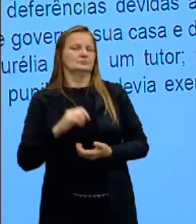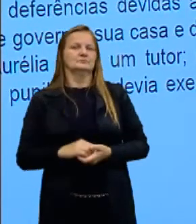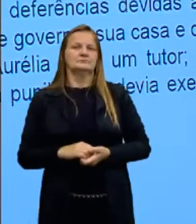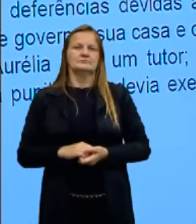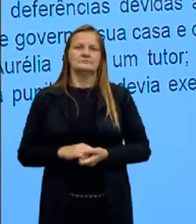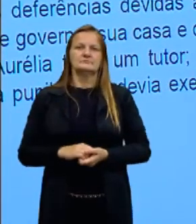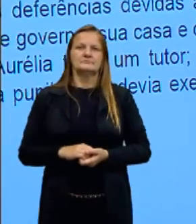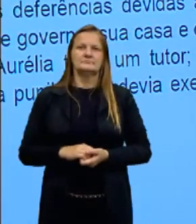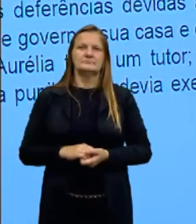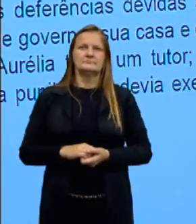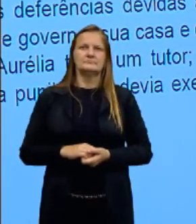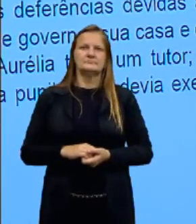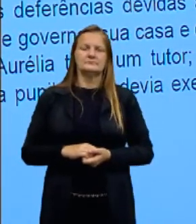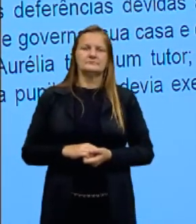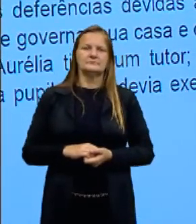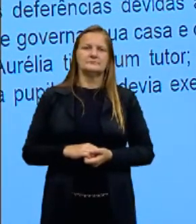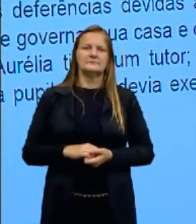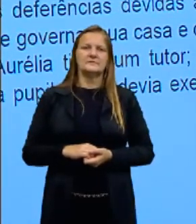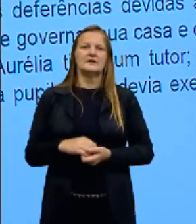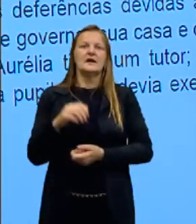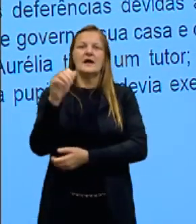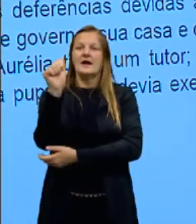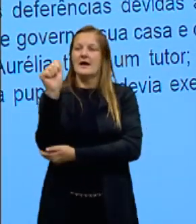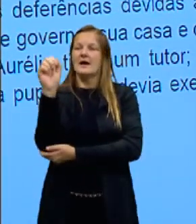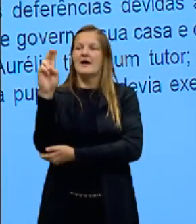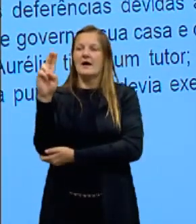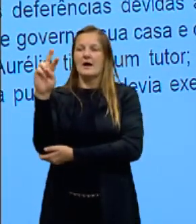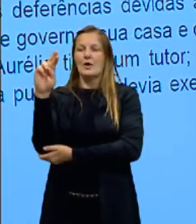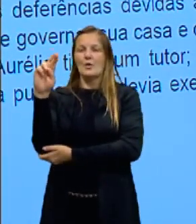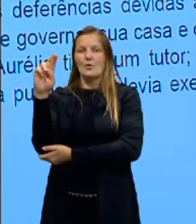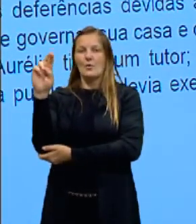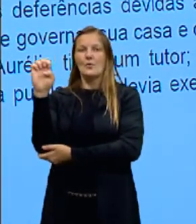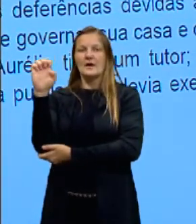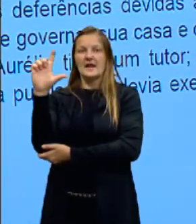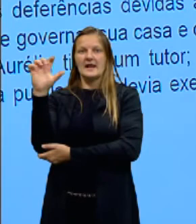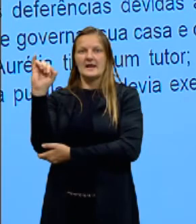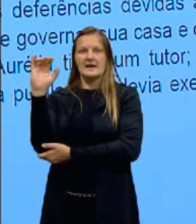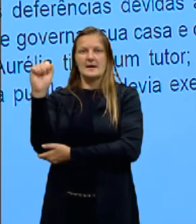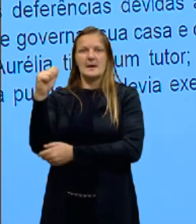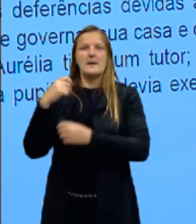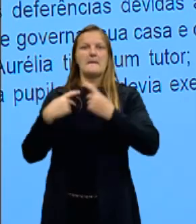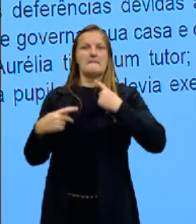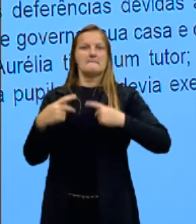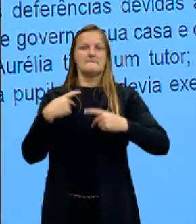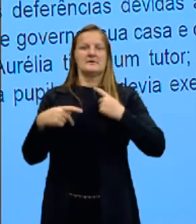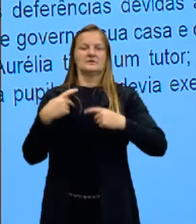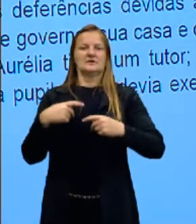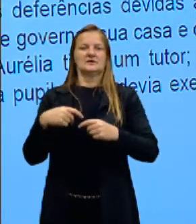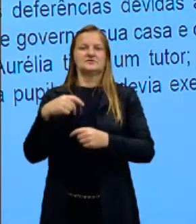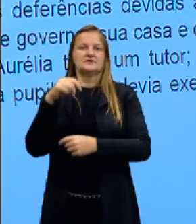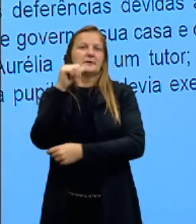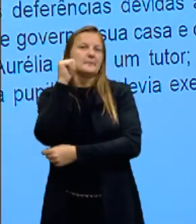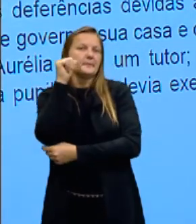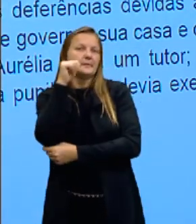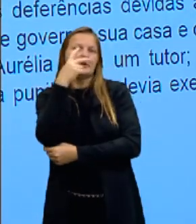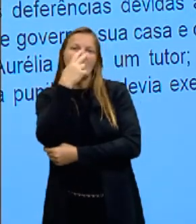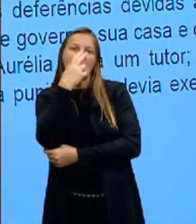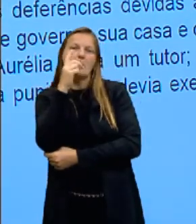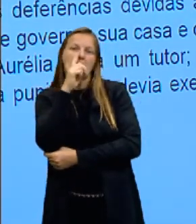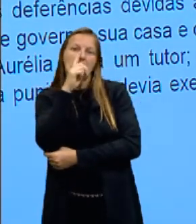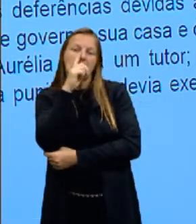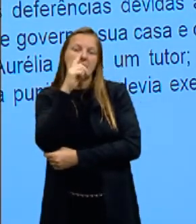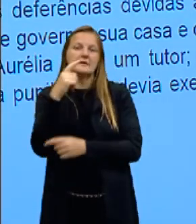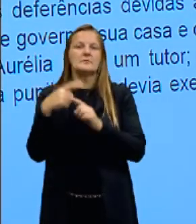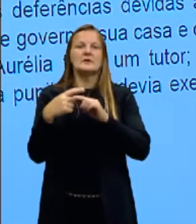o que a Aurélia Então ela na verdade dizia que essa senhora era a mãe dela para